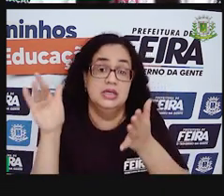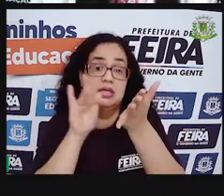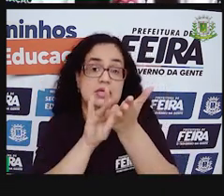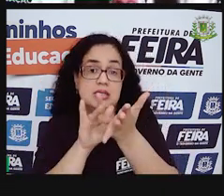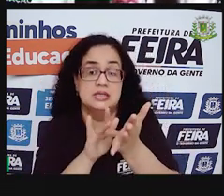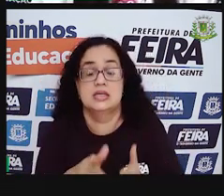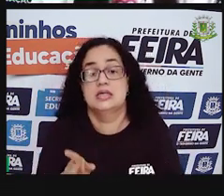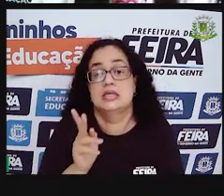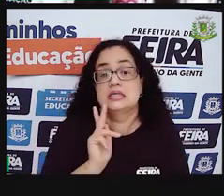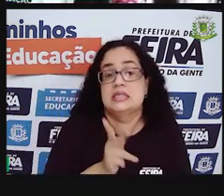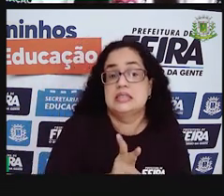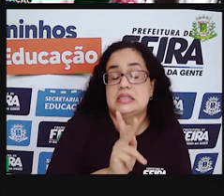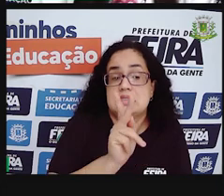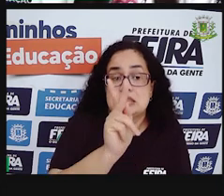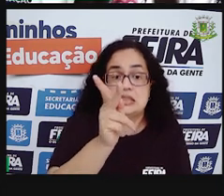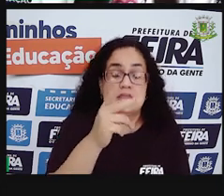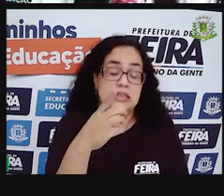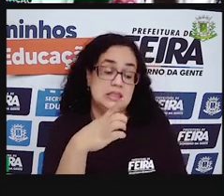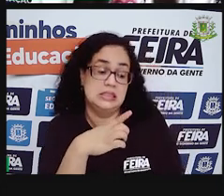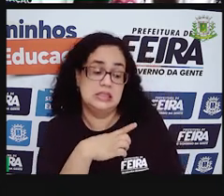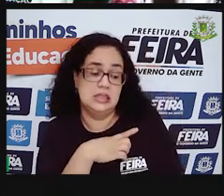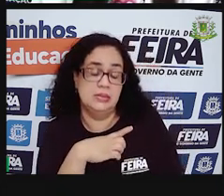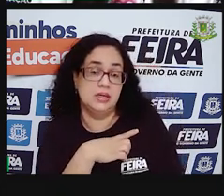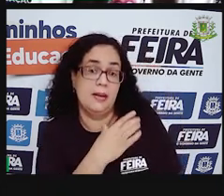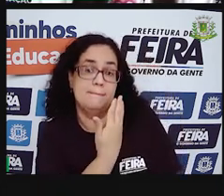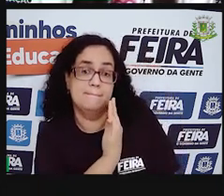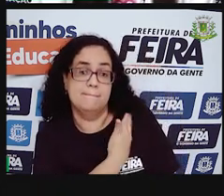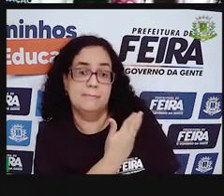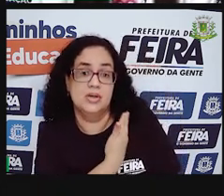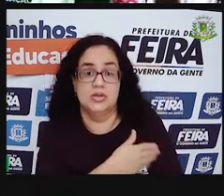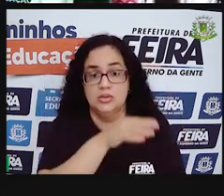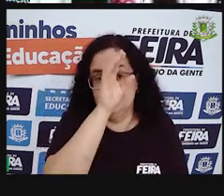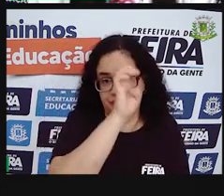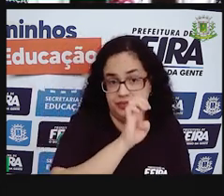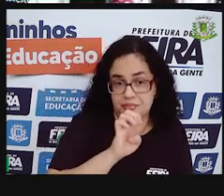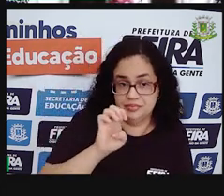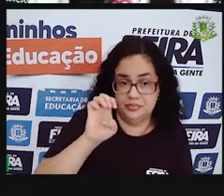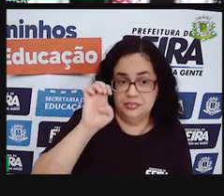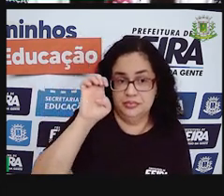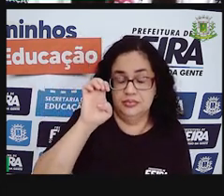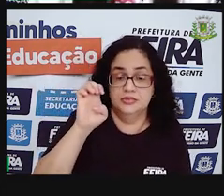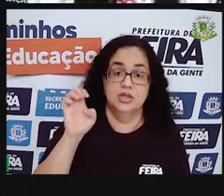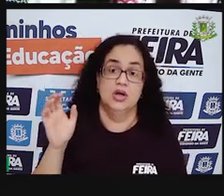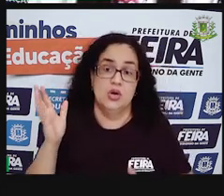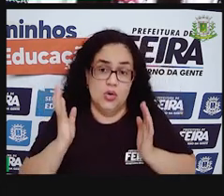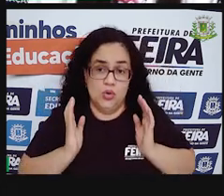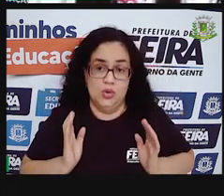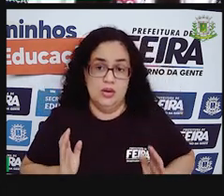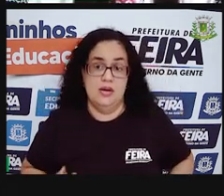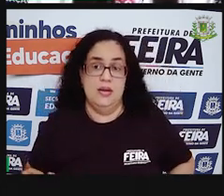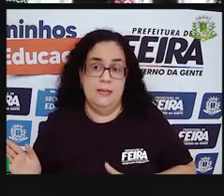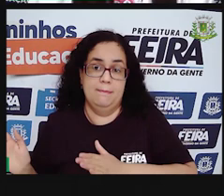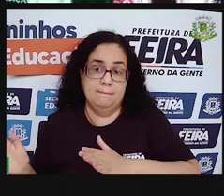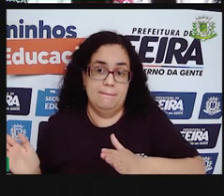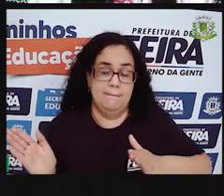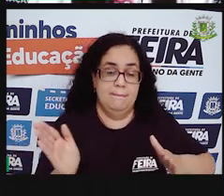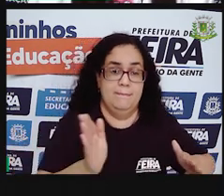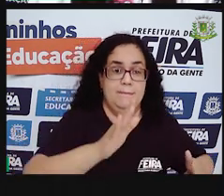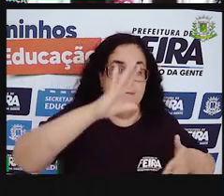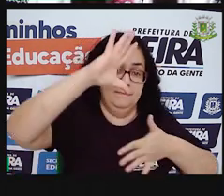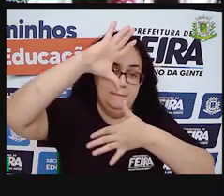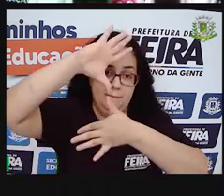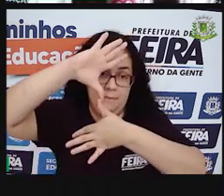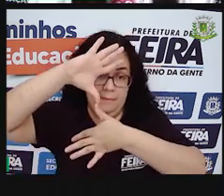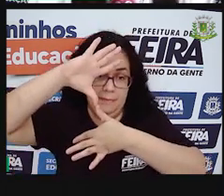Os ciganos, eles também foram alvo de preconceito na Europa, e este comportamento ele passou para as